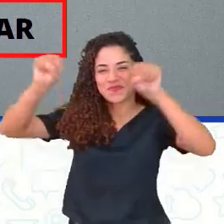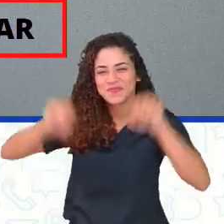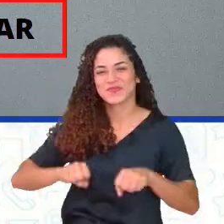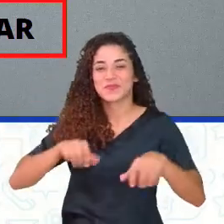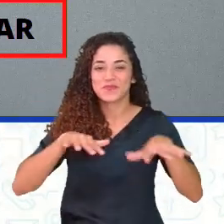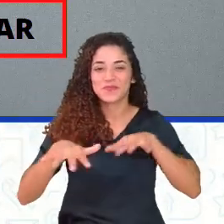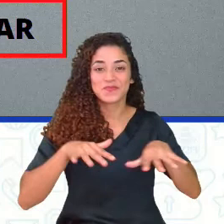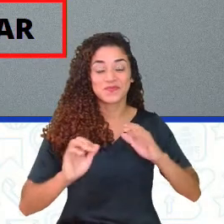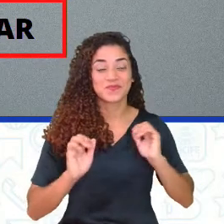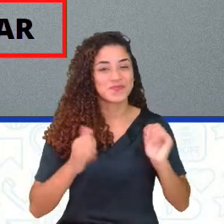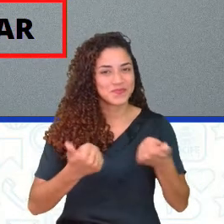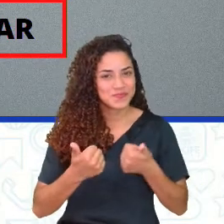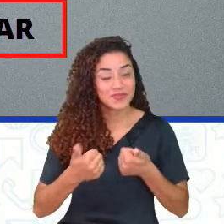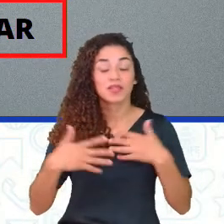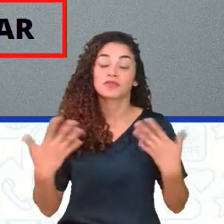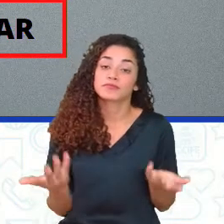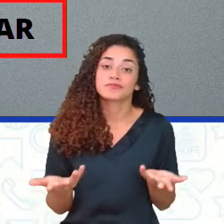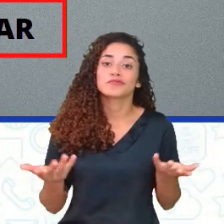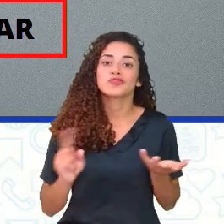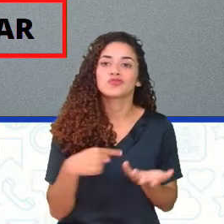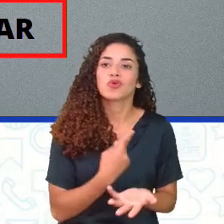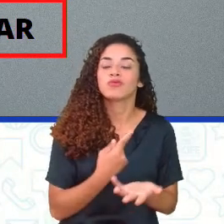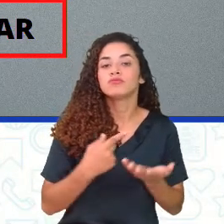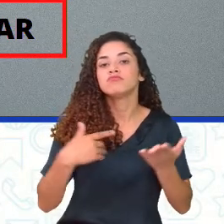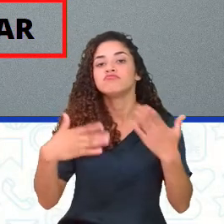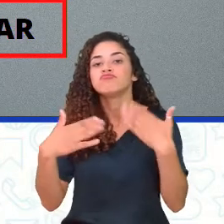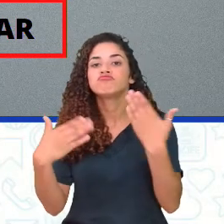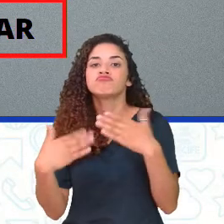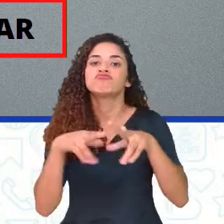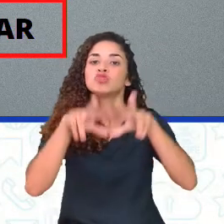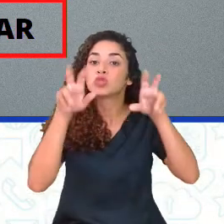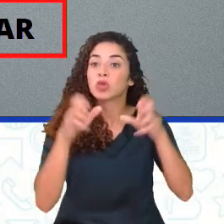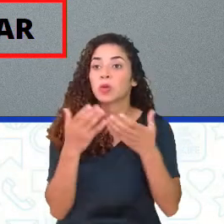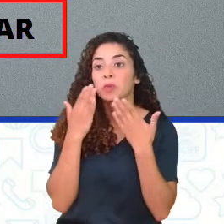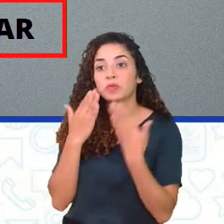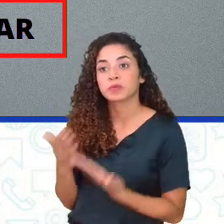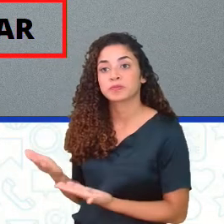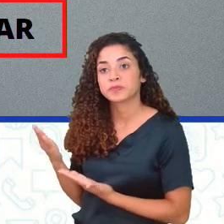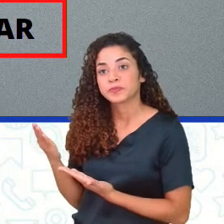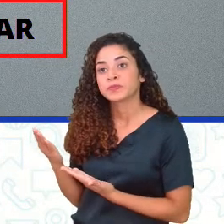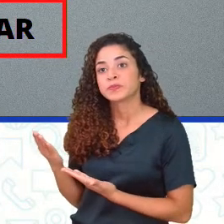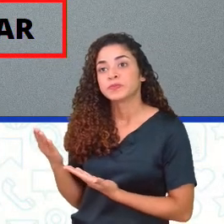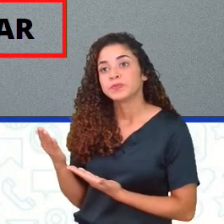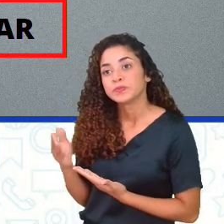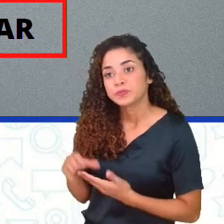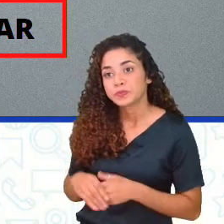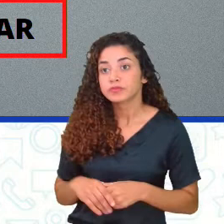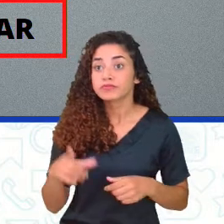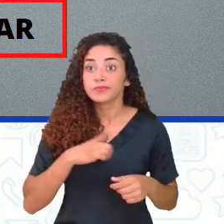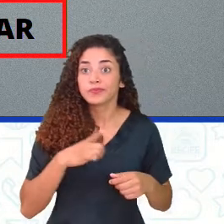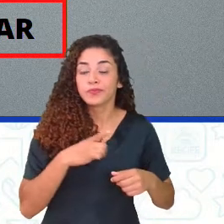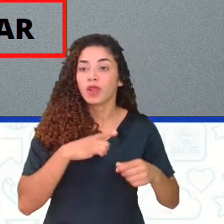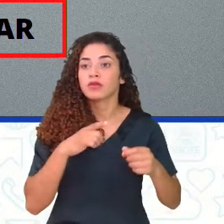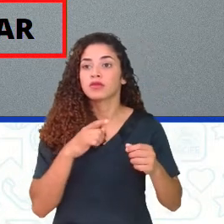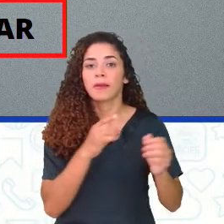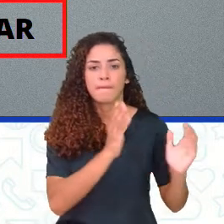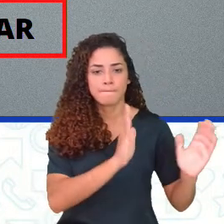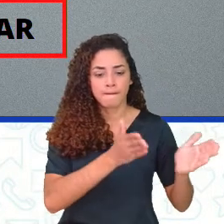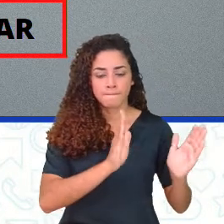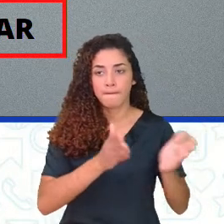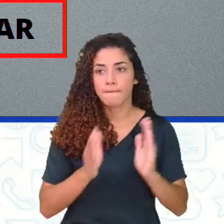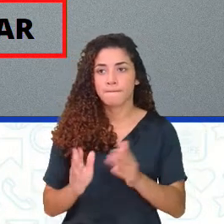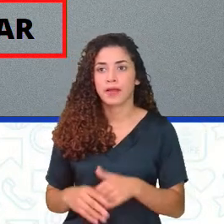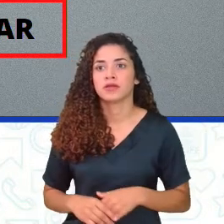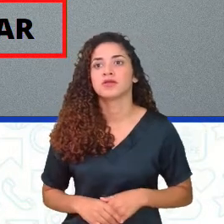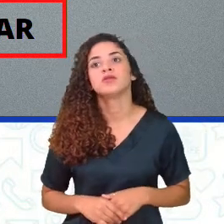locomotor. Mas para a gente falar do sistema locomotor, então eu coloquei aí para vocês, né, uma sequência aí, ó,